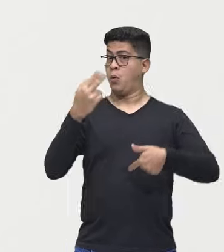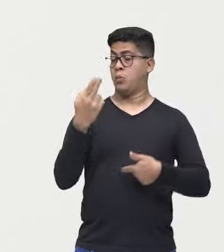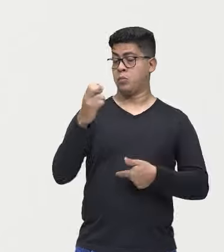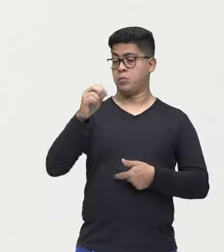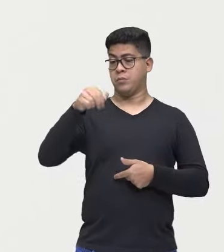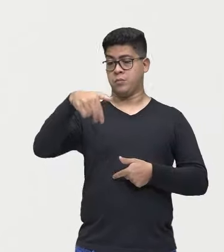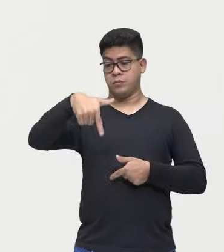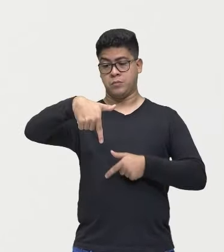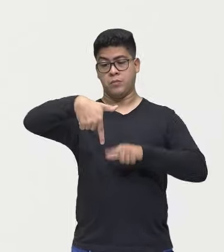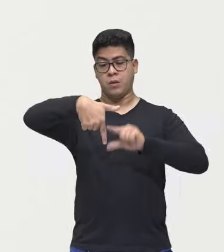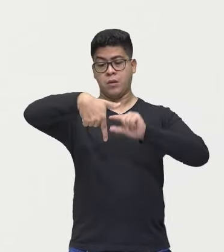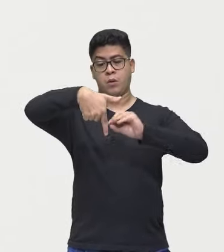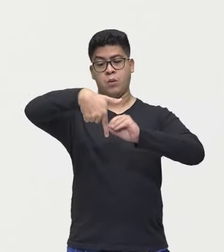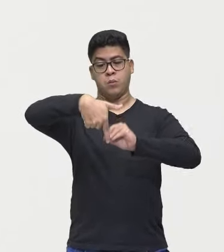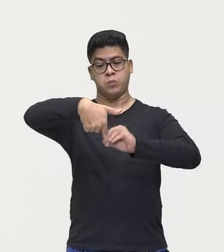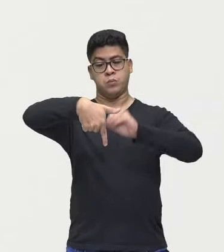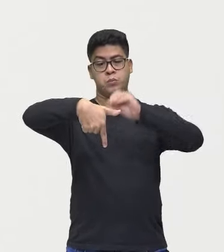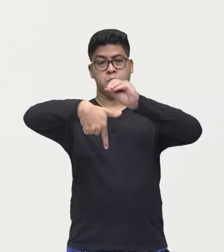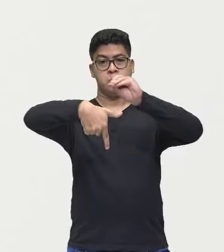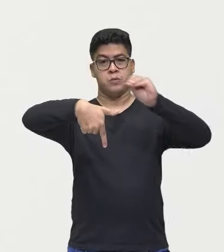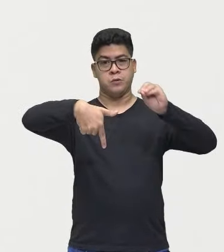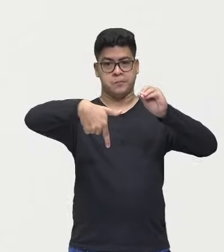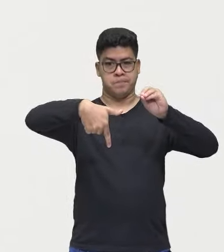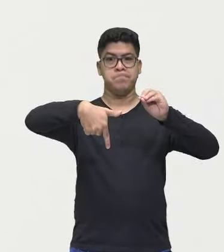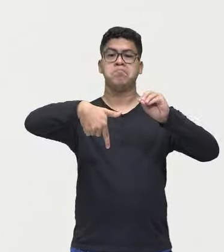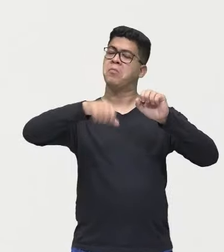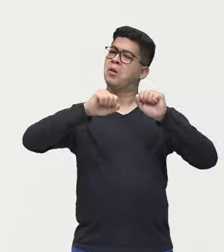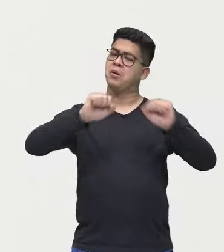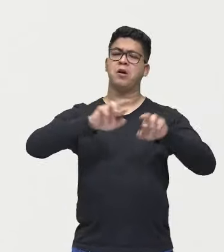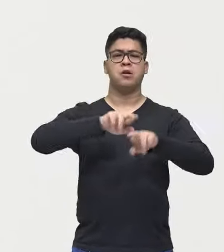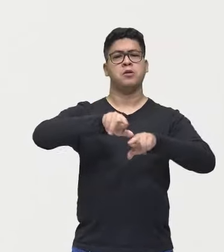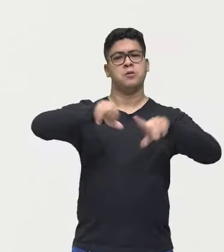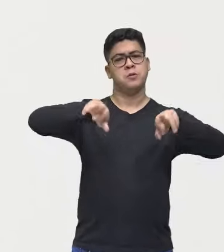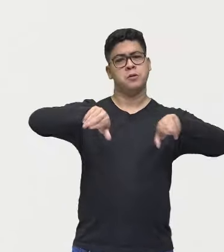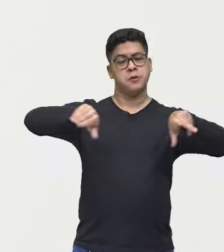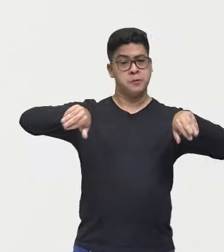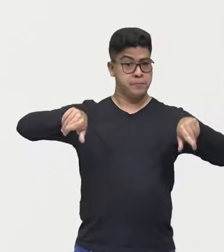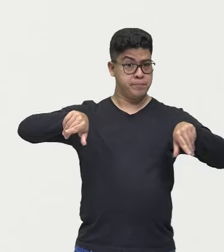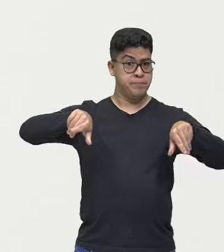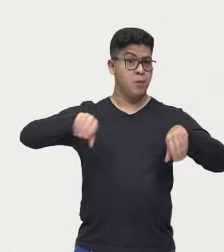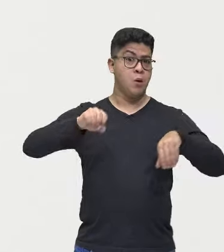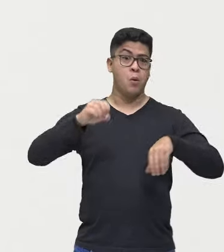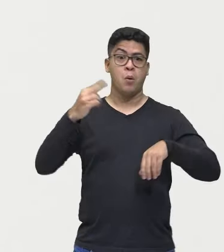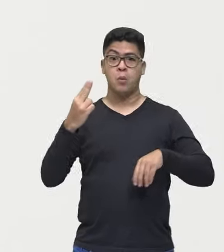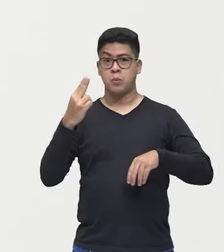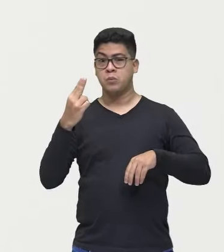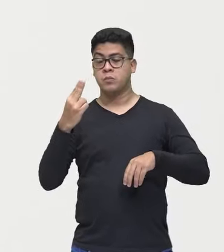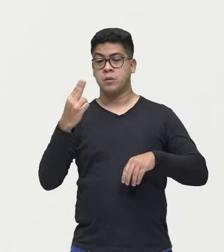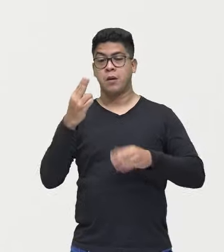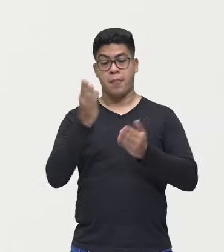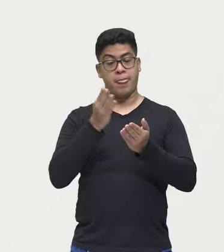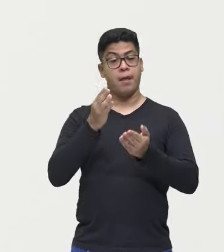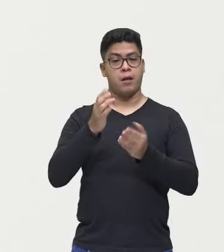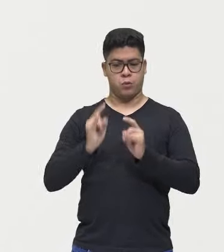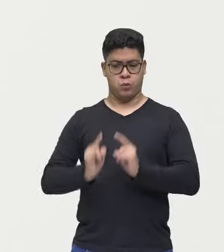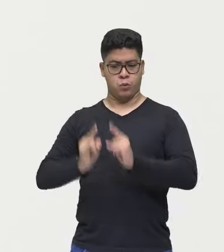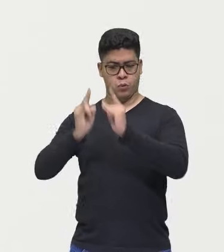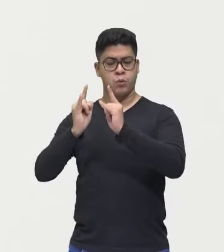o movimento da torre. A torre, sim, ela vai ou na vertical ou na